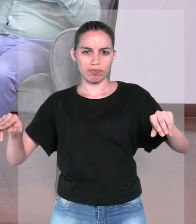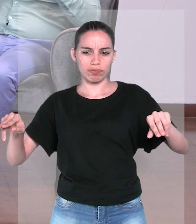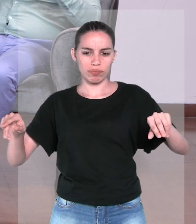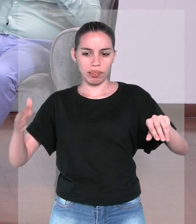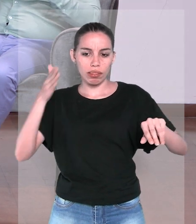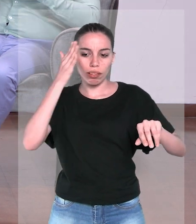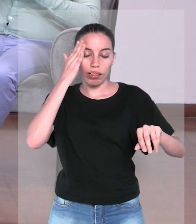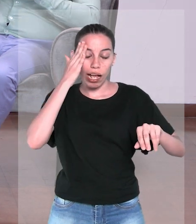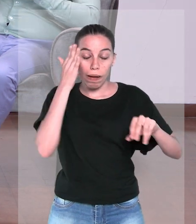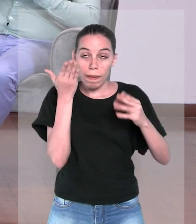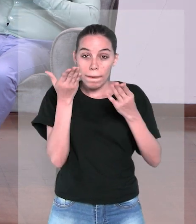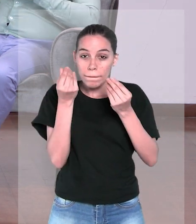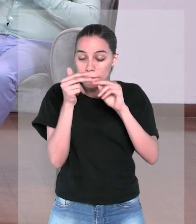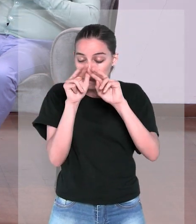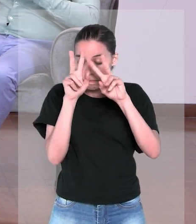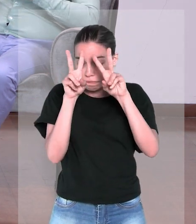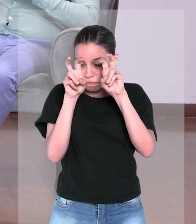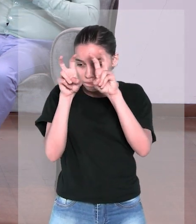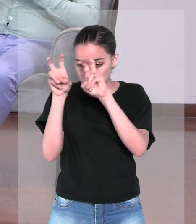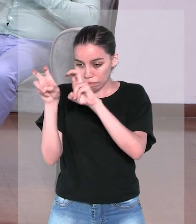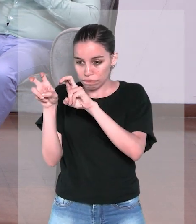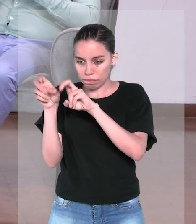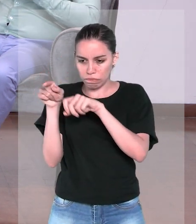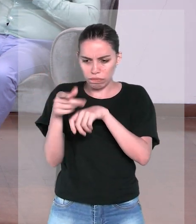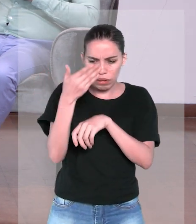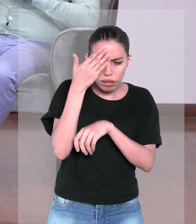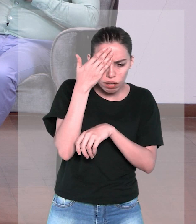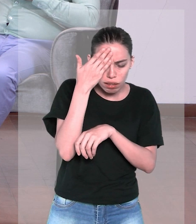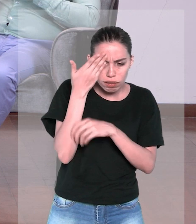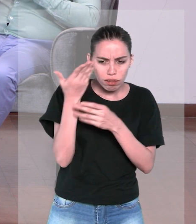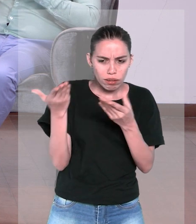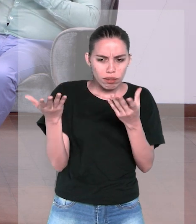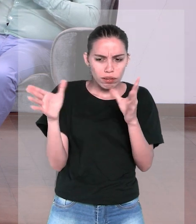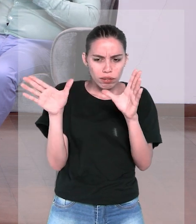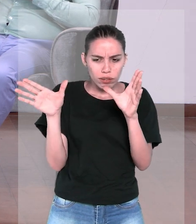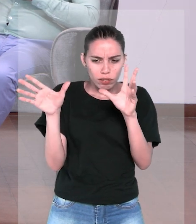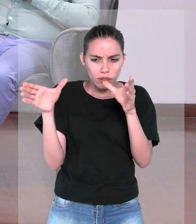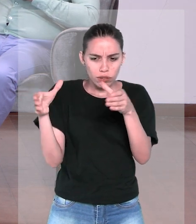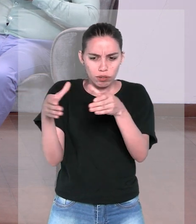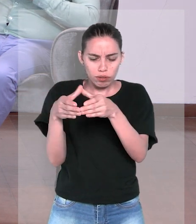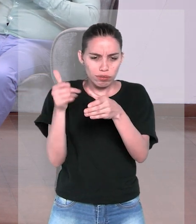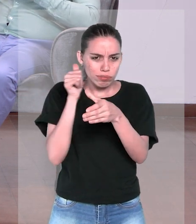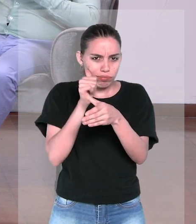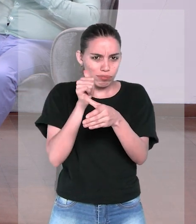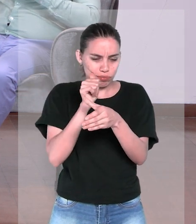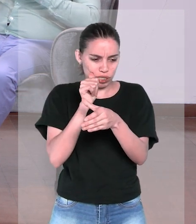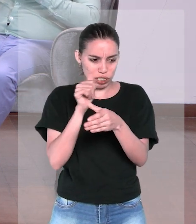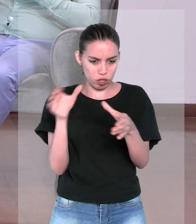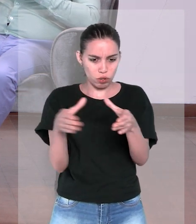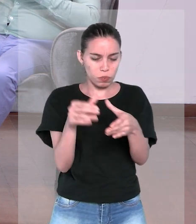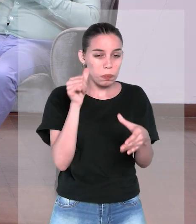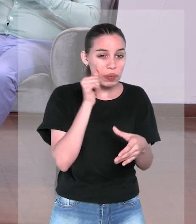aos direitos humanos. Eles tinham uma melhor compreensão sobre etnia, sobre transculturalidade, eles tinham uma